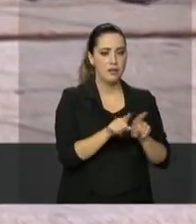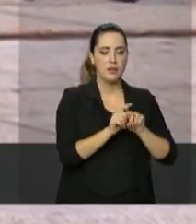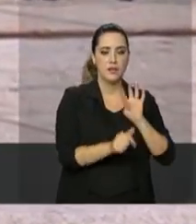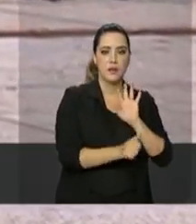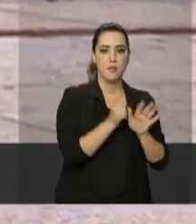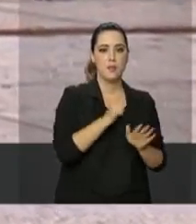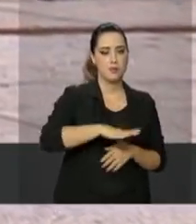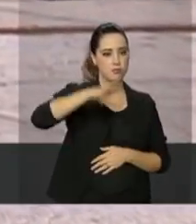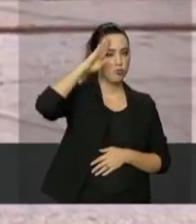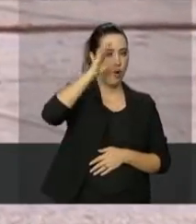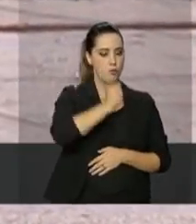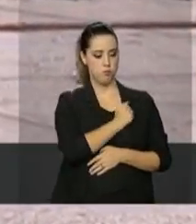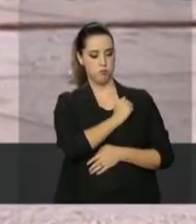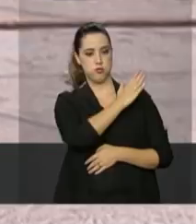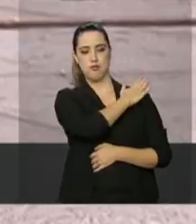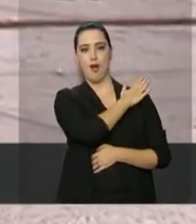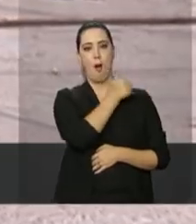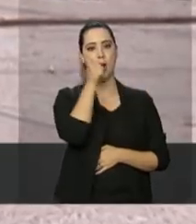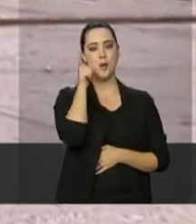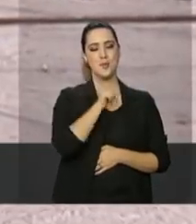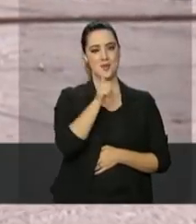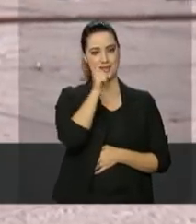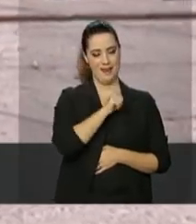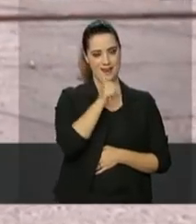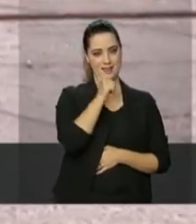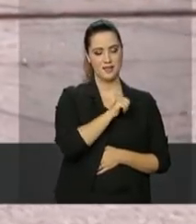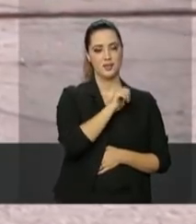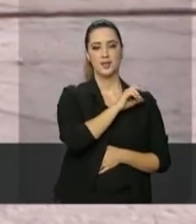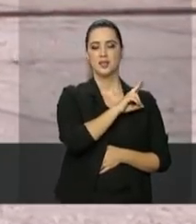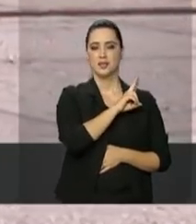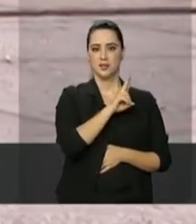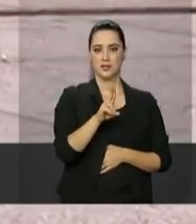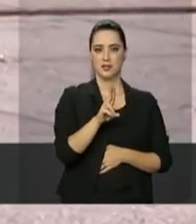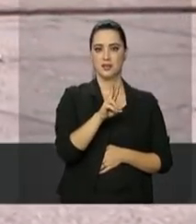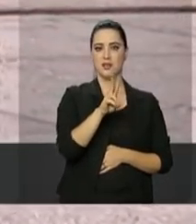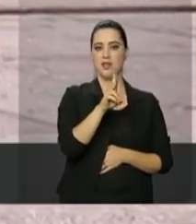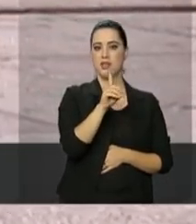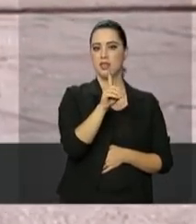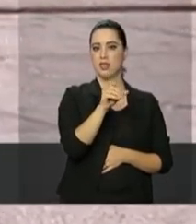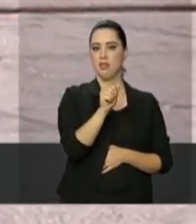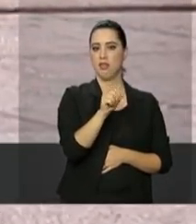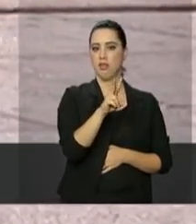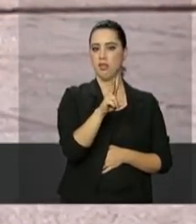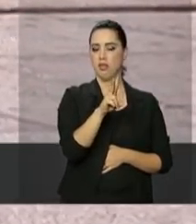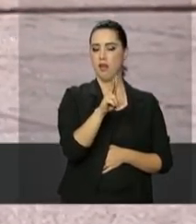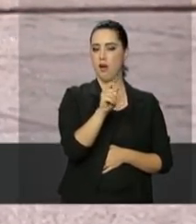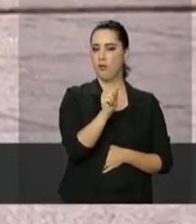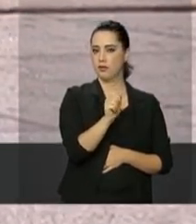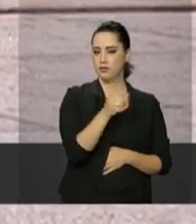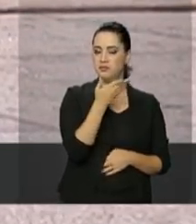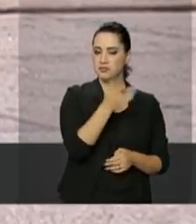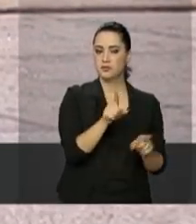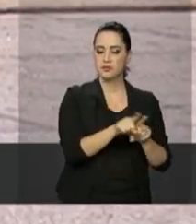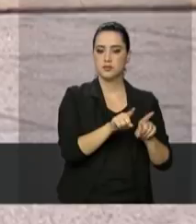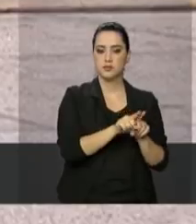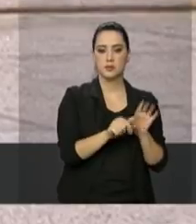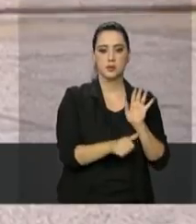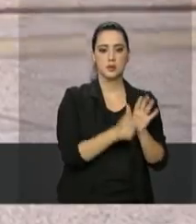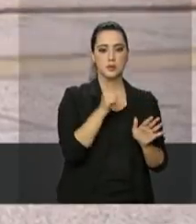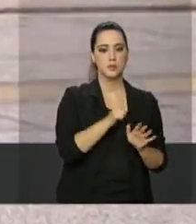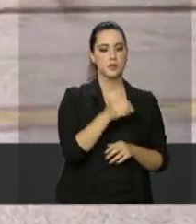primeira oficial general do sexo feminino, que é a contra-almirante médico Dalva. Tivemos também uma